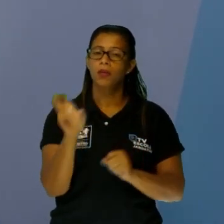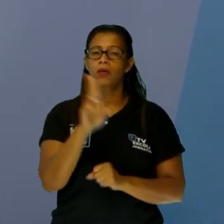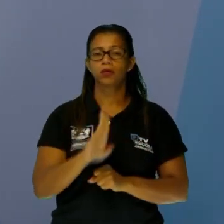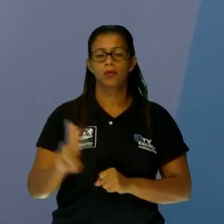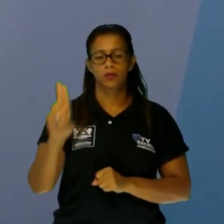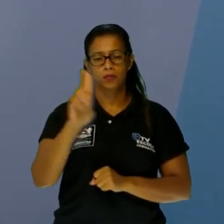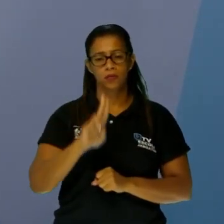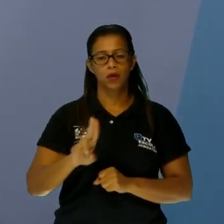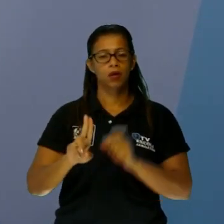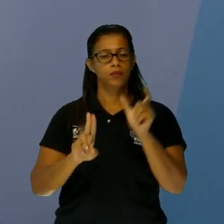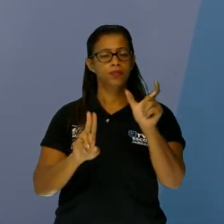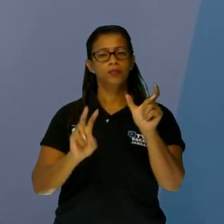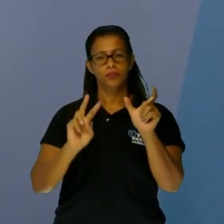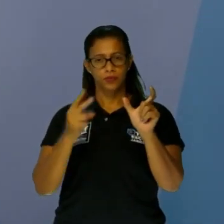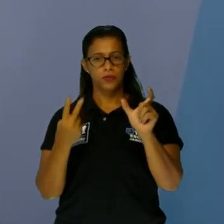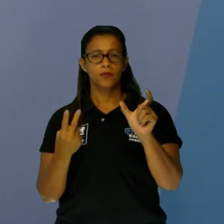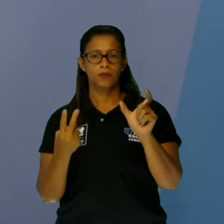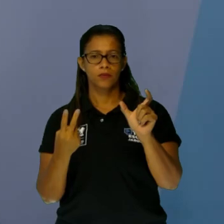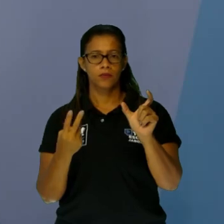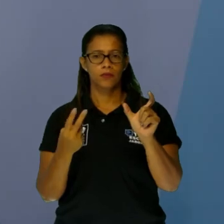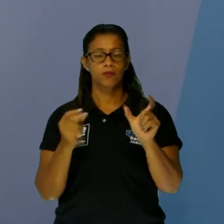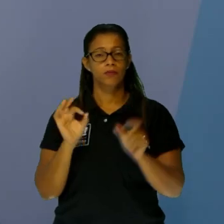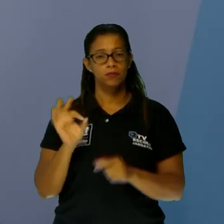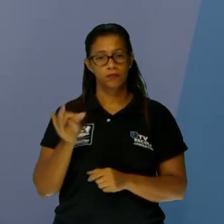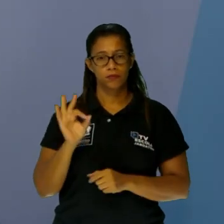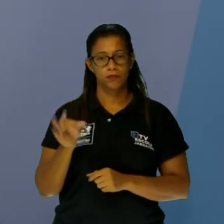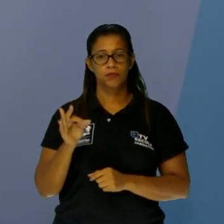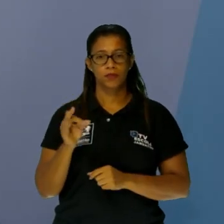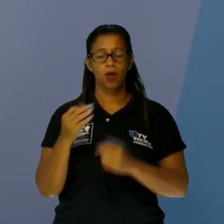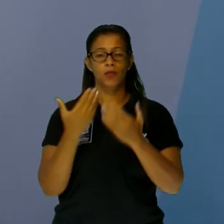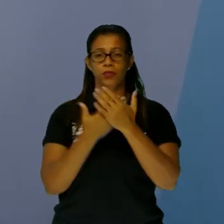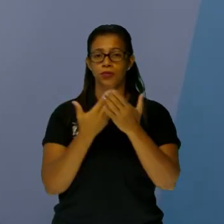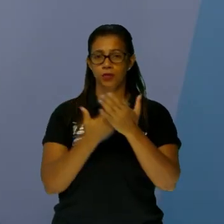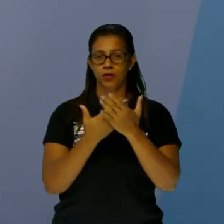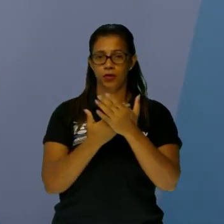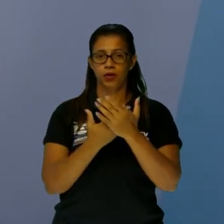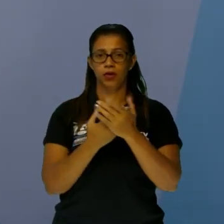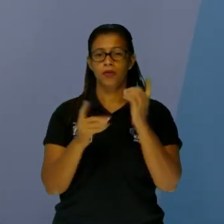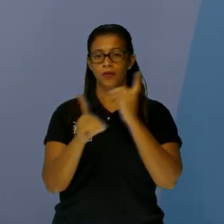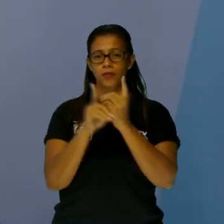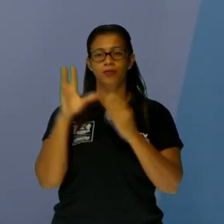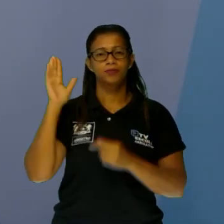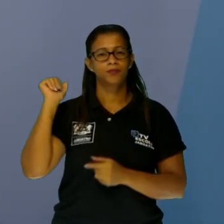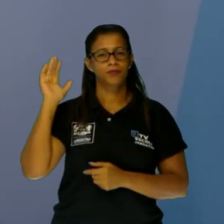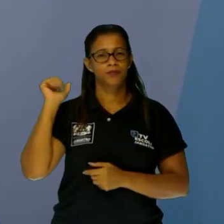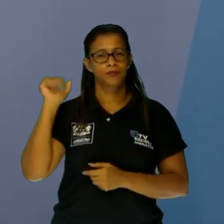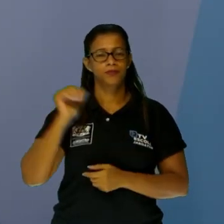should, beleza? Então, na próxima aula, a gente se vê. Bye, bye!